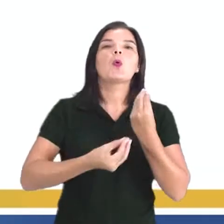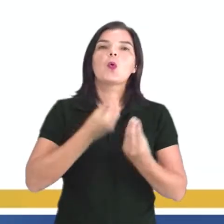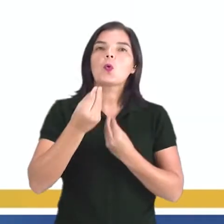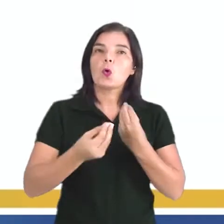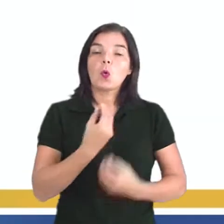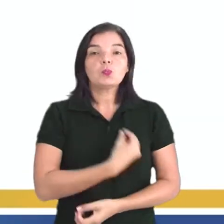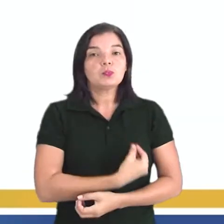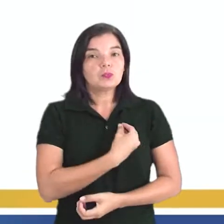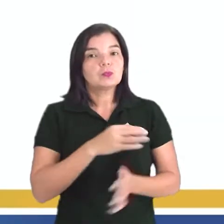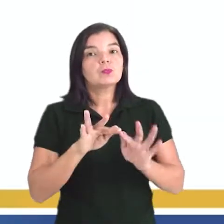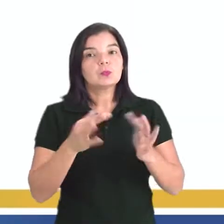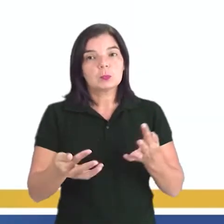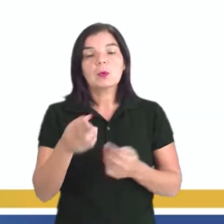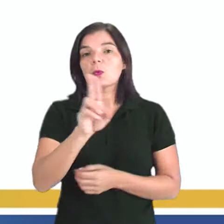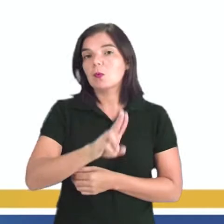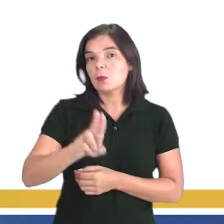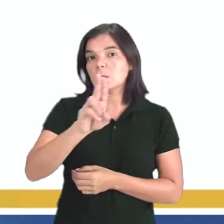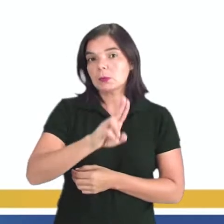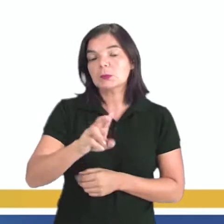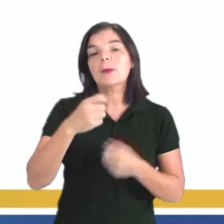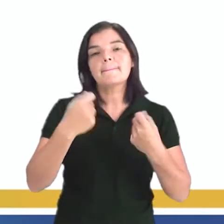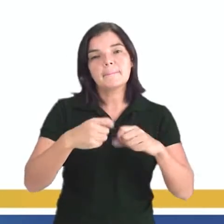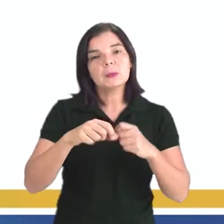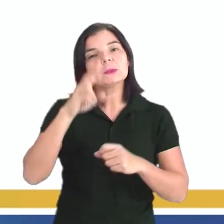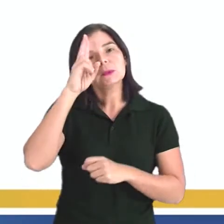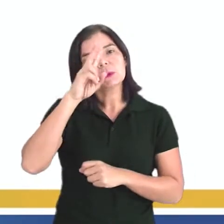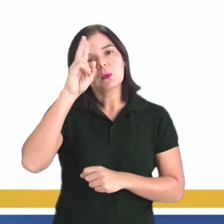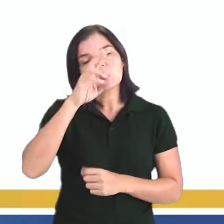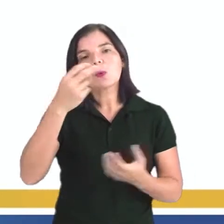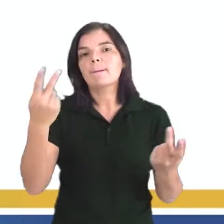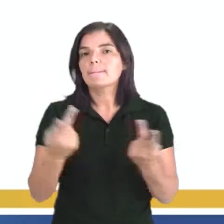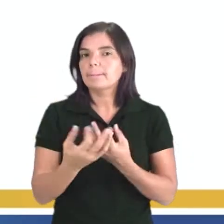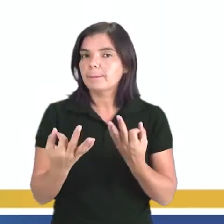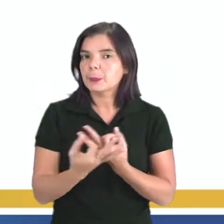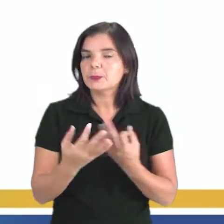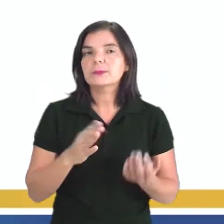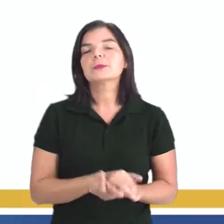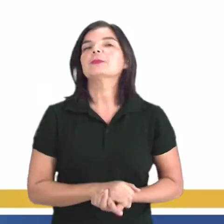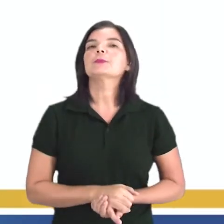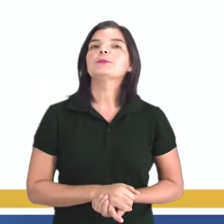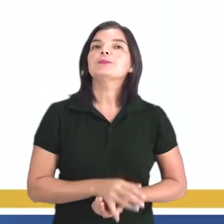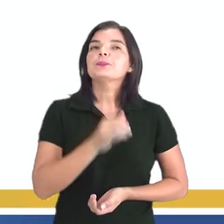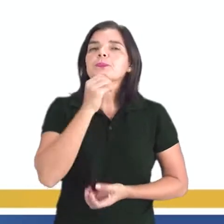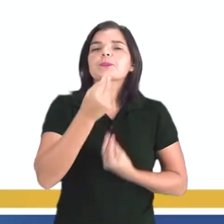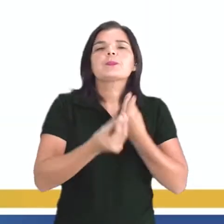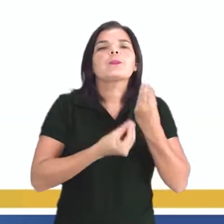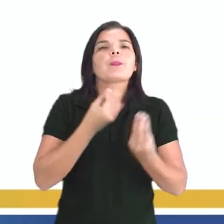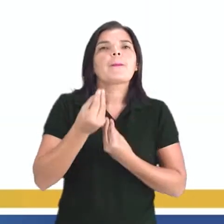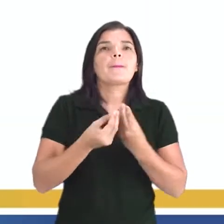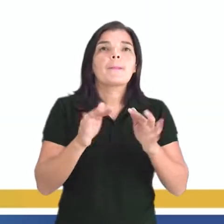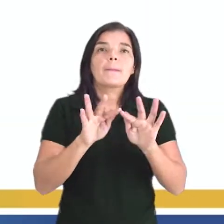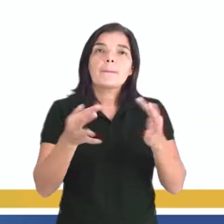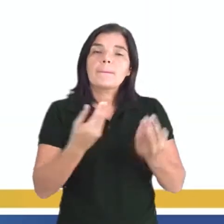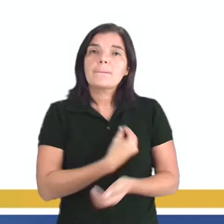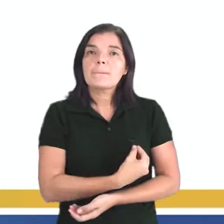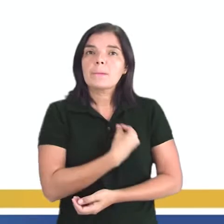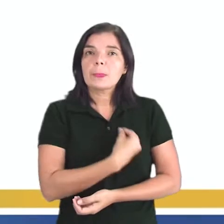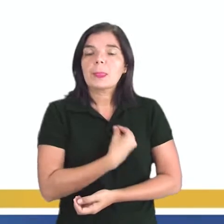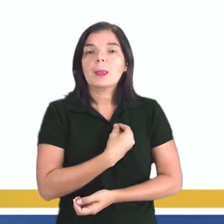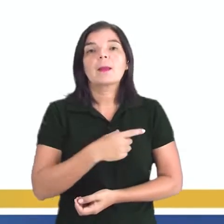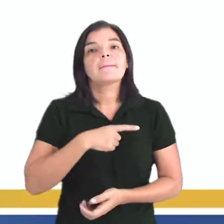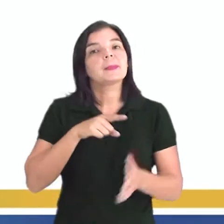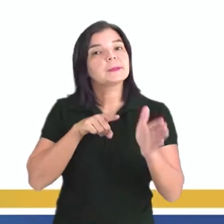simple present, porque para fazer o zero conditional, vocês precisam lembrar bem dessas regras, né? Então, como que se faz o simple present? Para